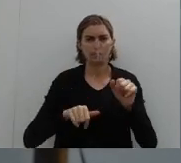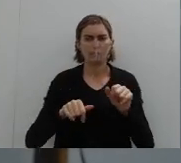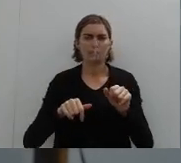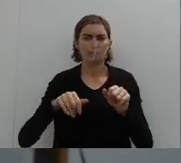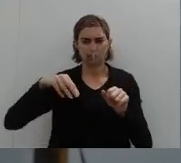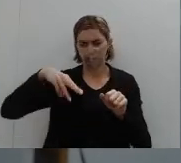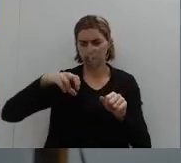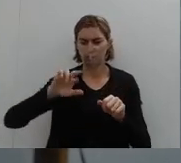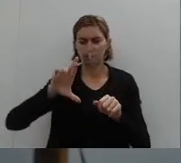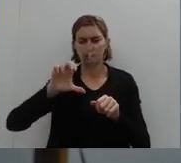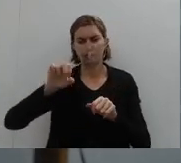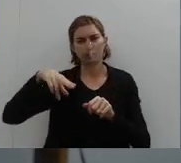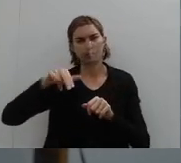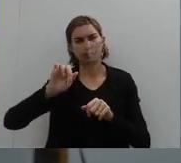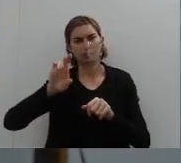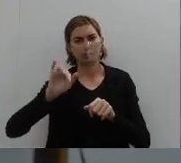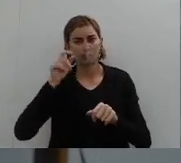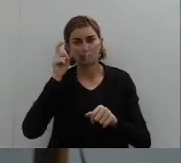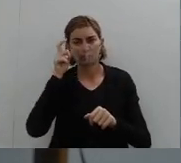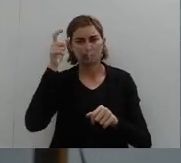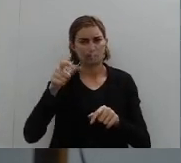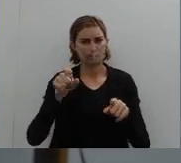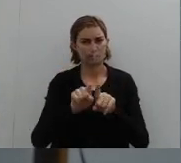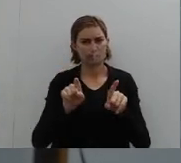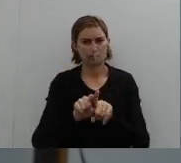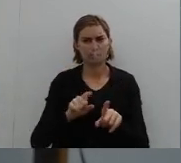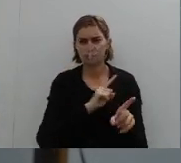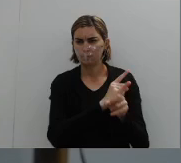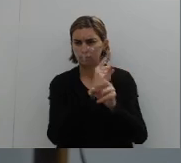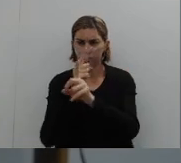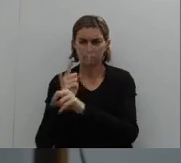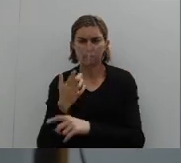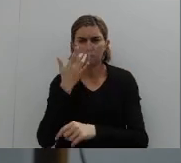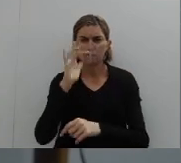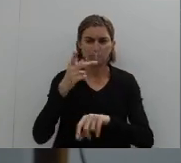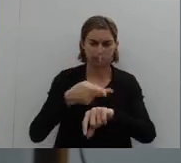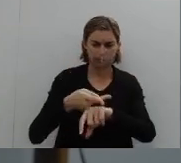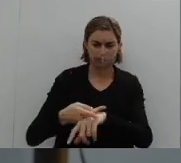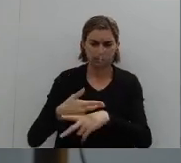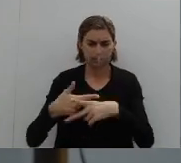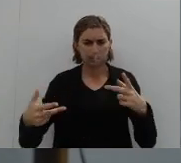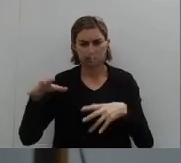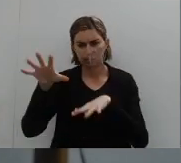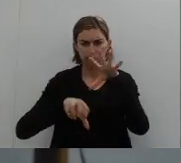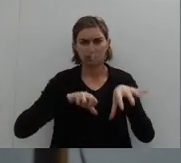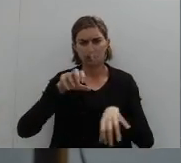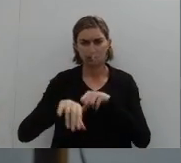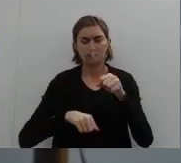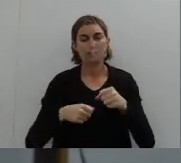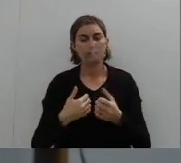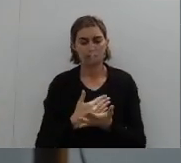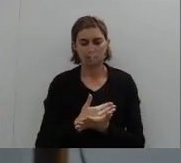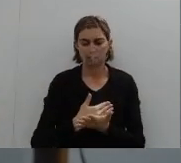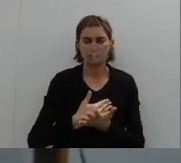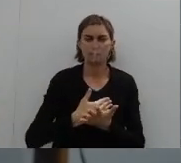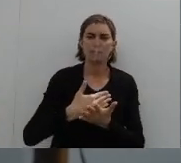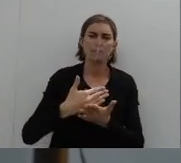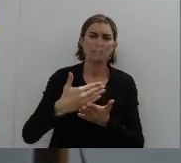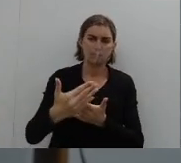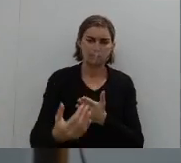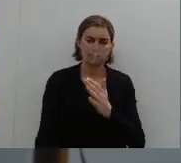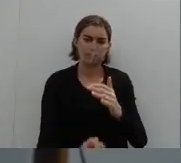mercenários que estavam o quê? Interessados também no que iam encontrar aqui, ouro, prata, enfim, e começaram